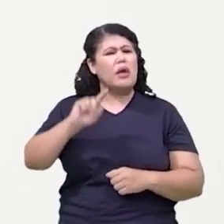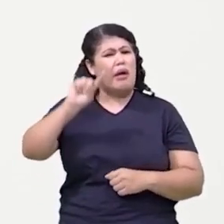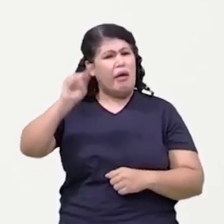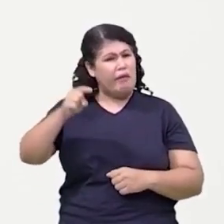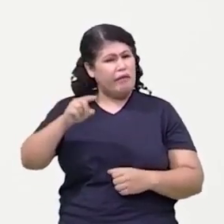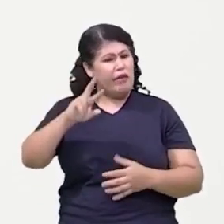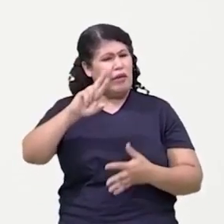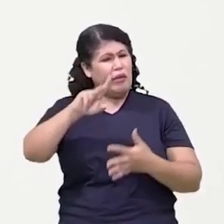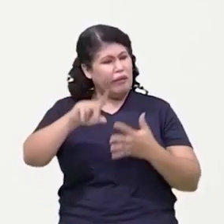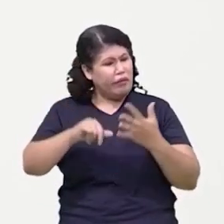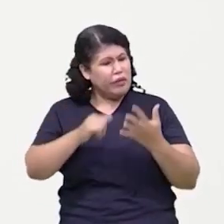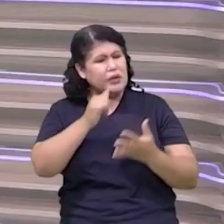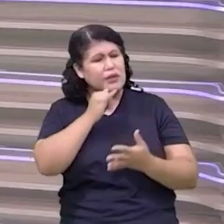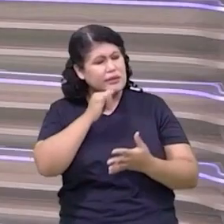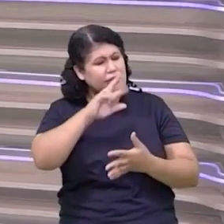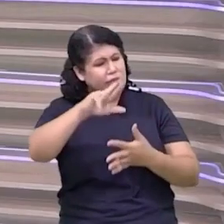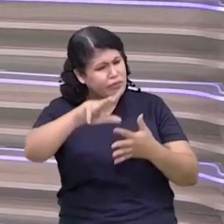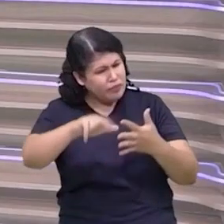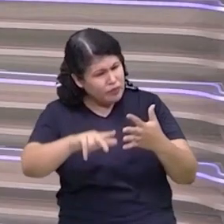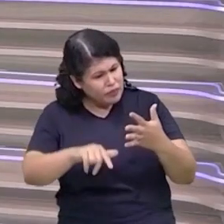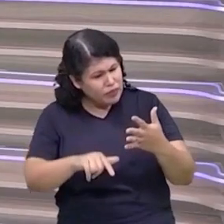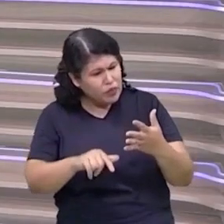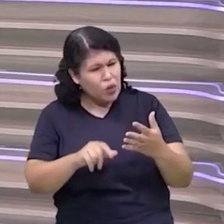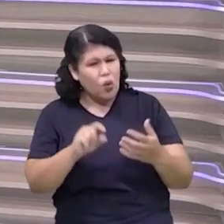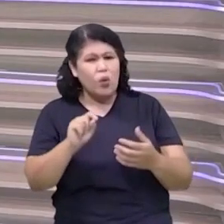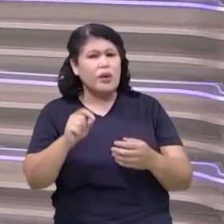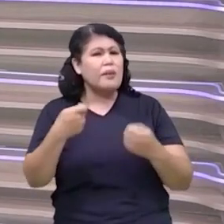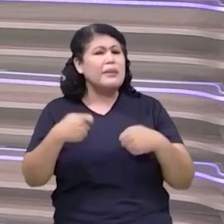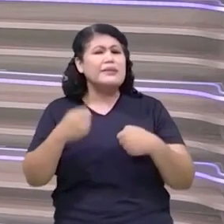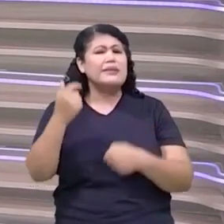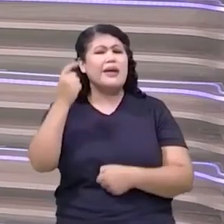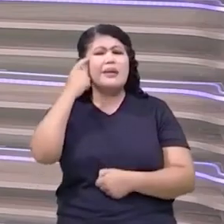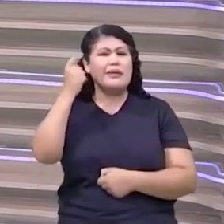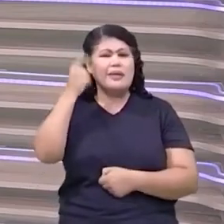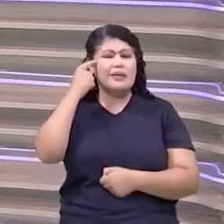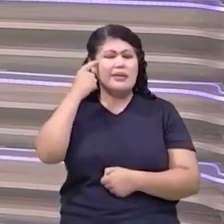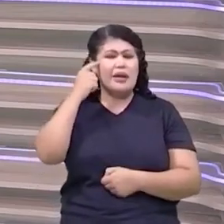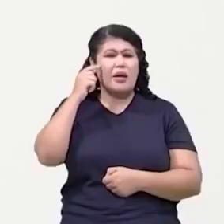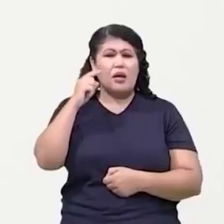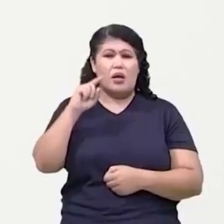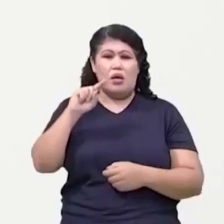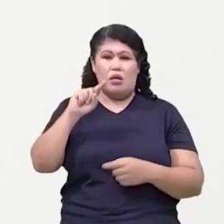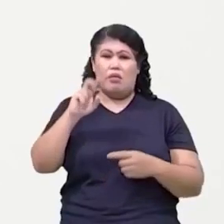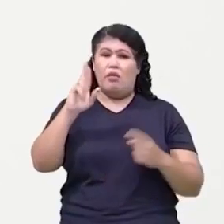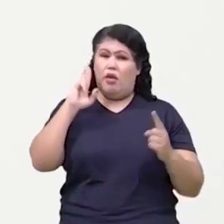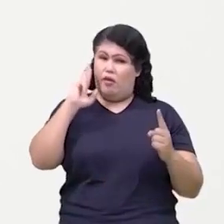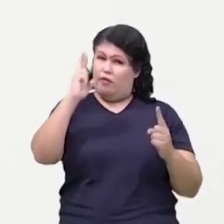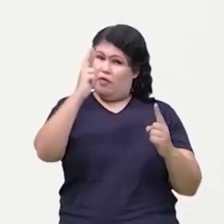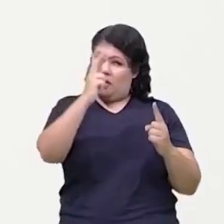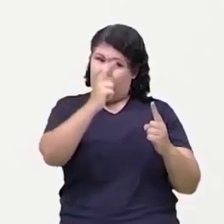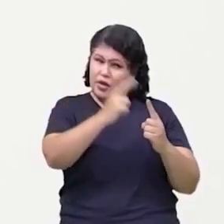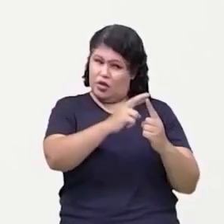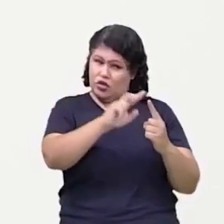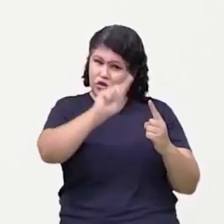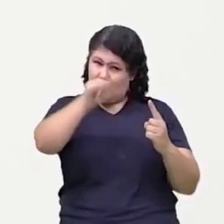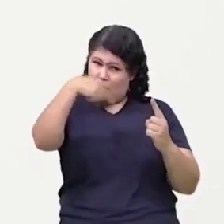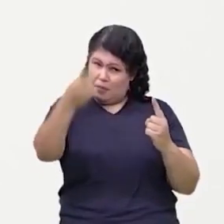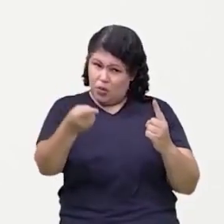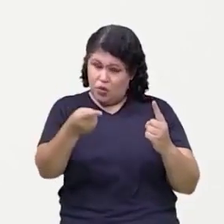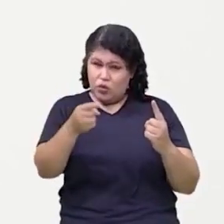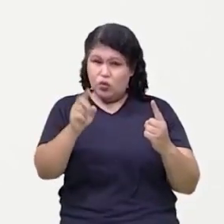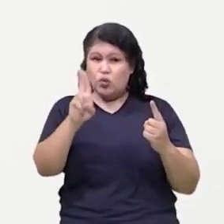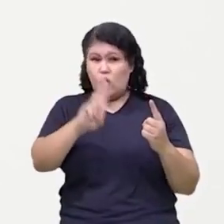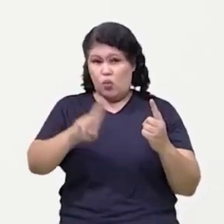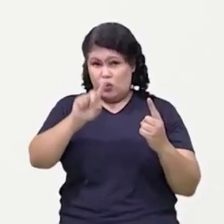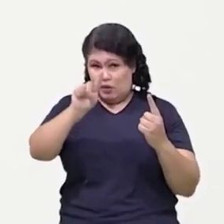contanto que eu entenda que, após essa referência, que no caso aqui eu uso a palavra querida, eu utilize a vírgula. Qual